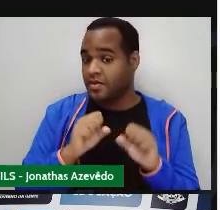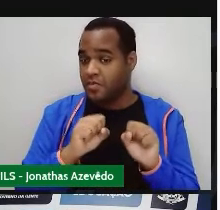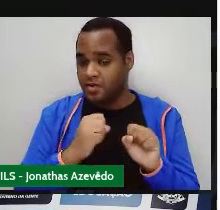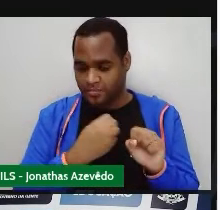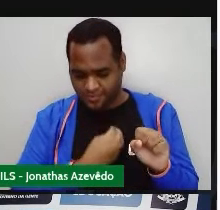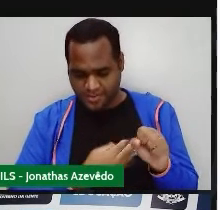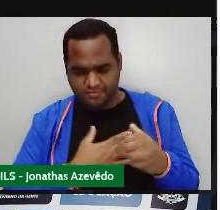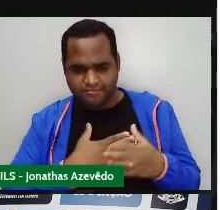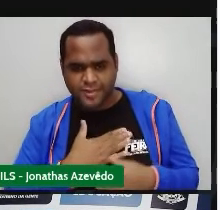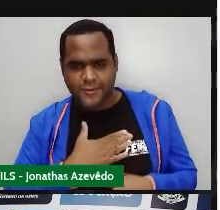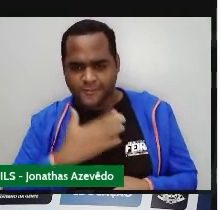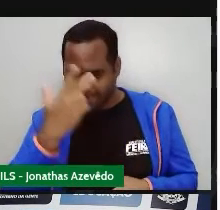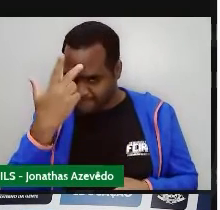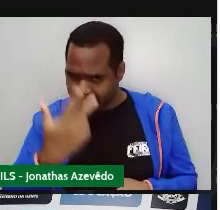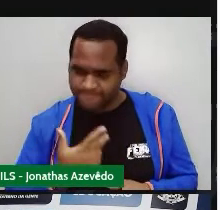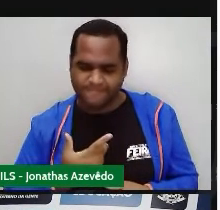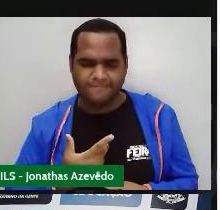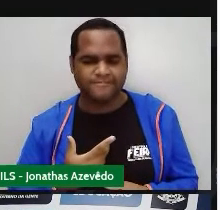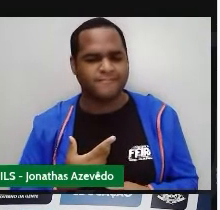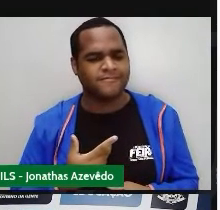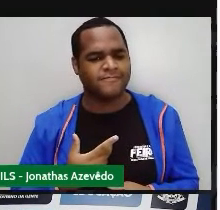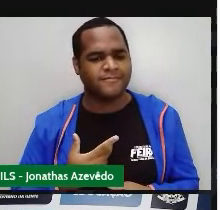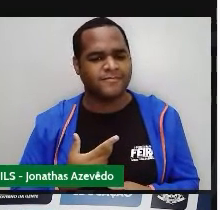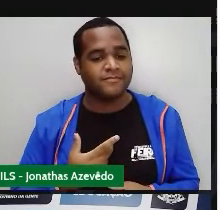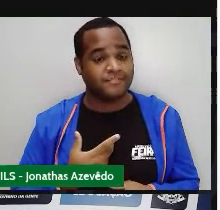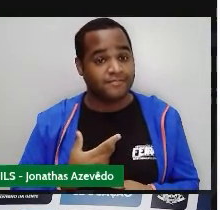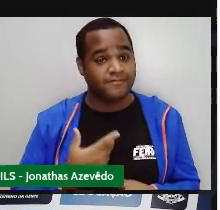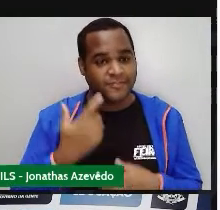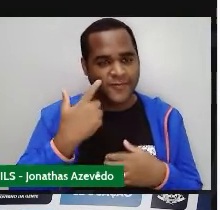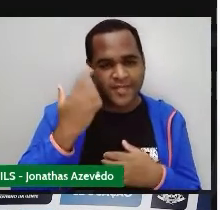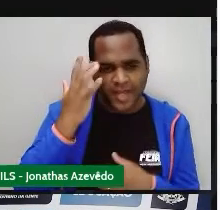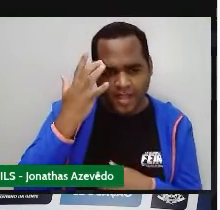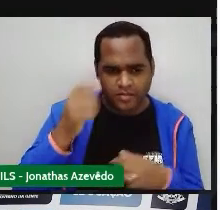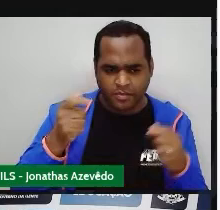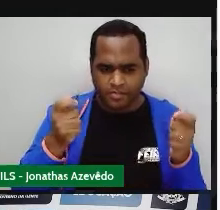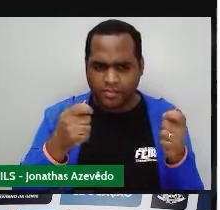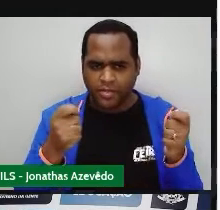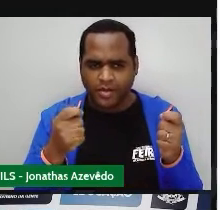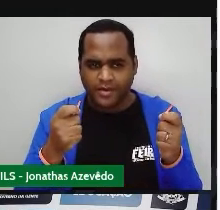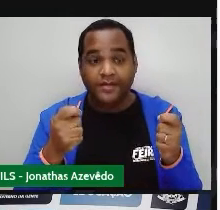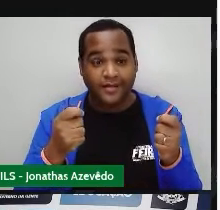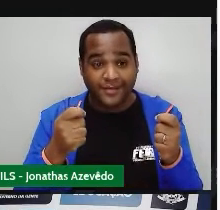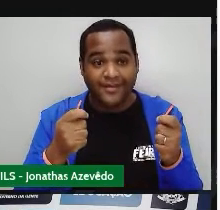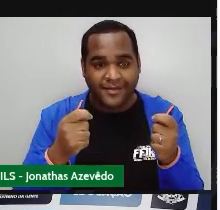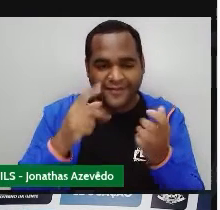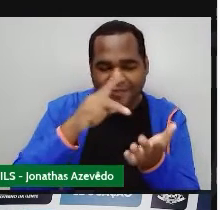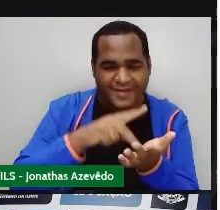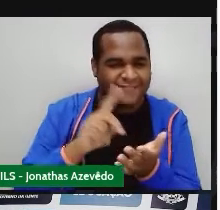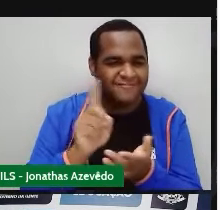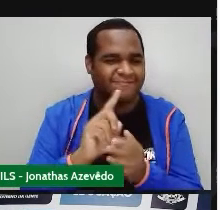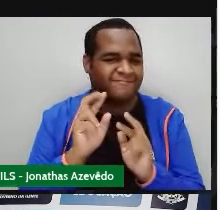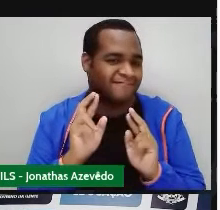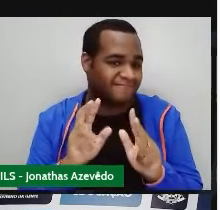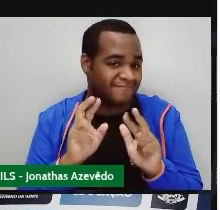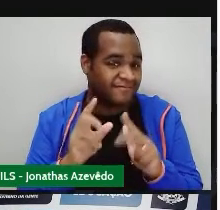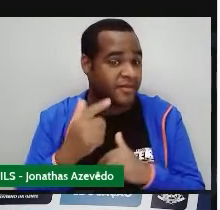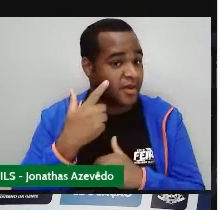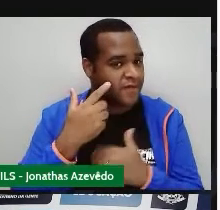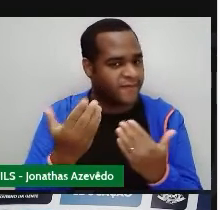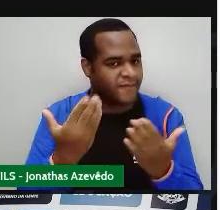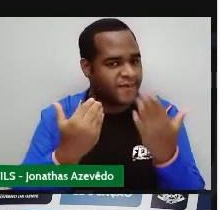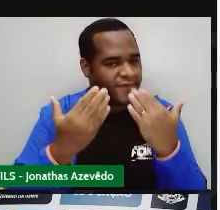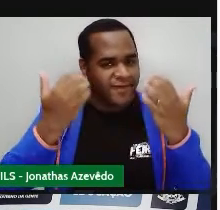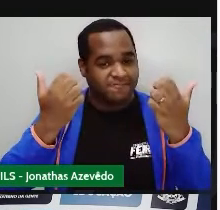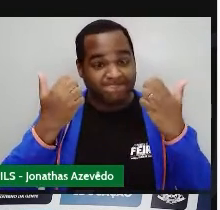eu posso usar em minha vida bom você acha que isso é impossível e na verdade não é tá então vem